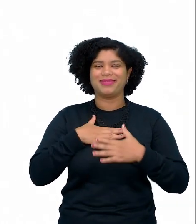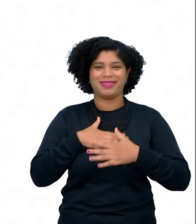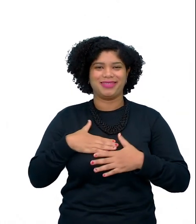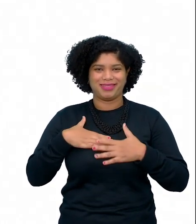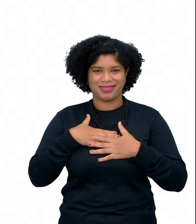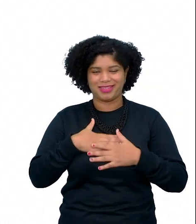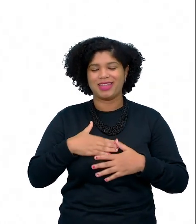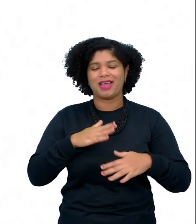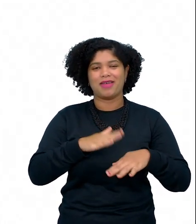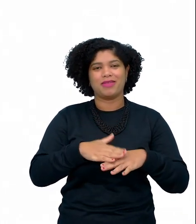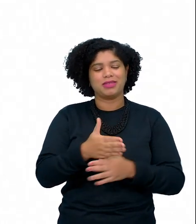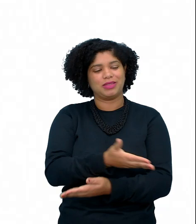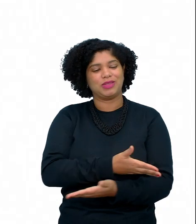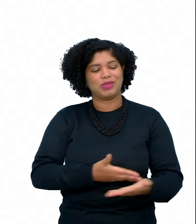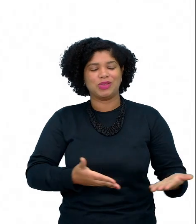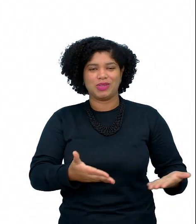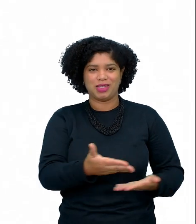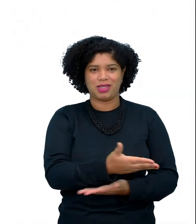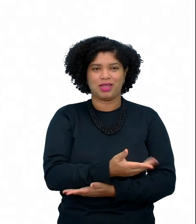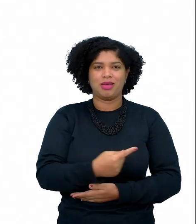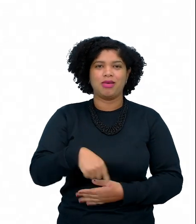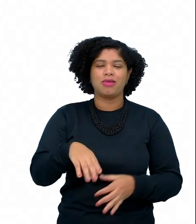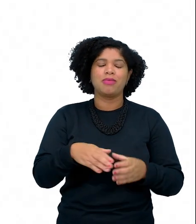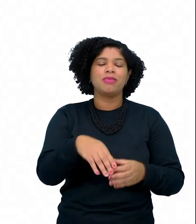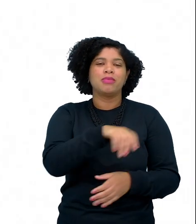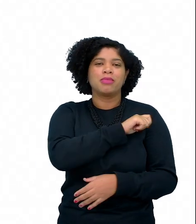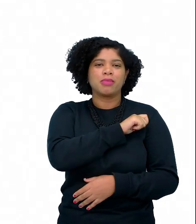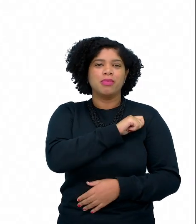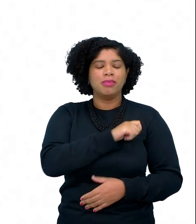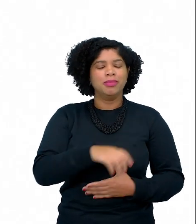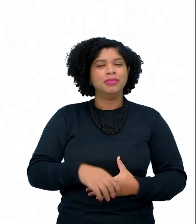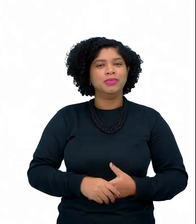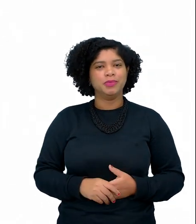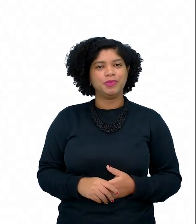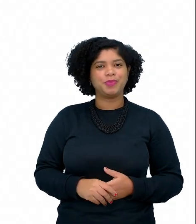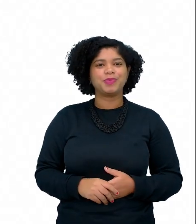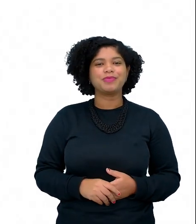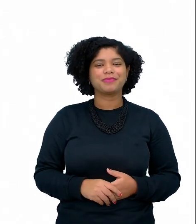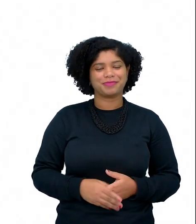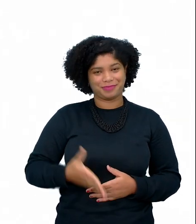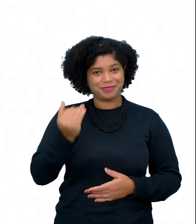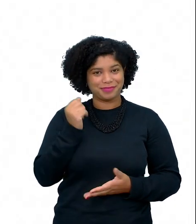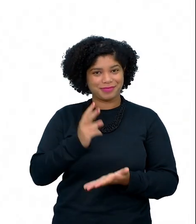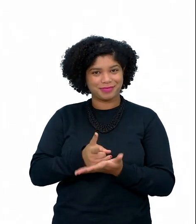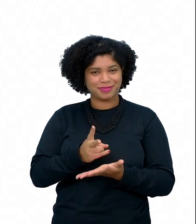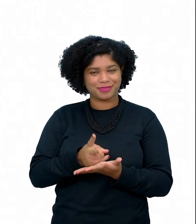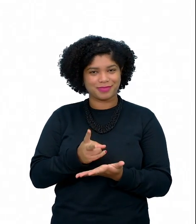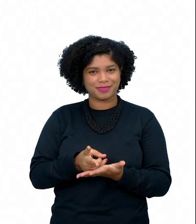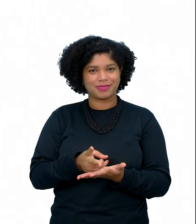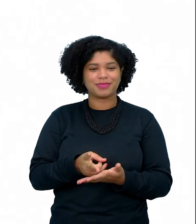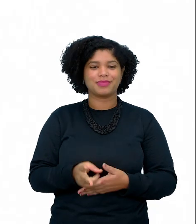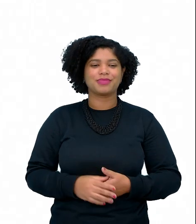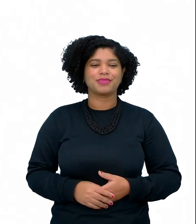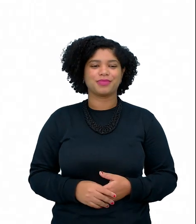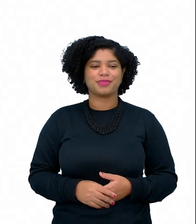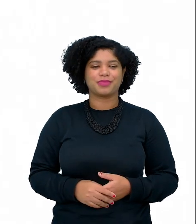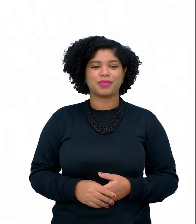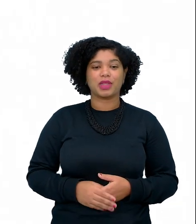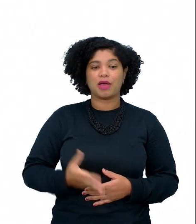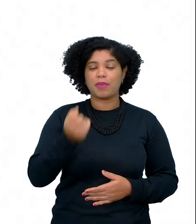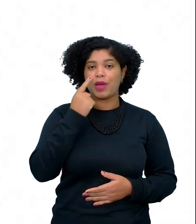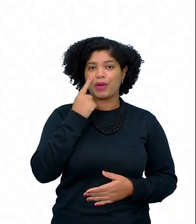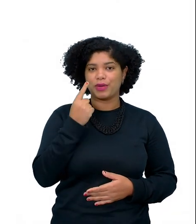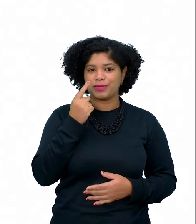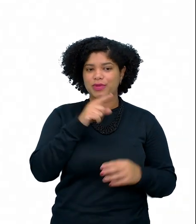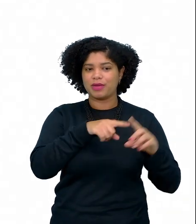de fazer essa socialização com os alunos. Vamos continuar, então? Vamos para o